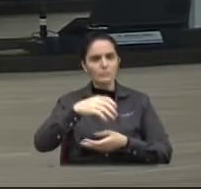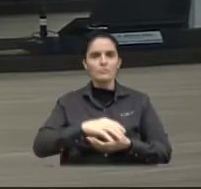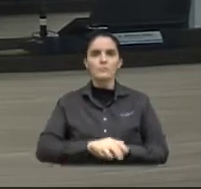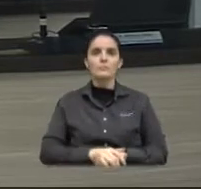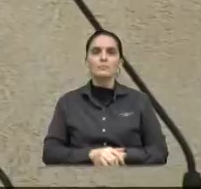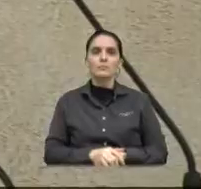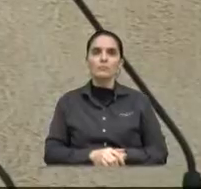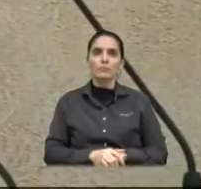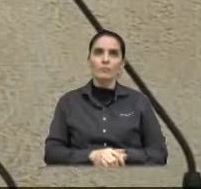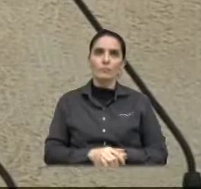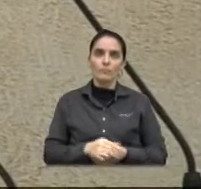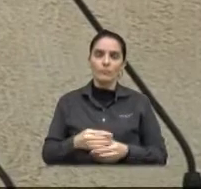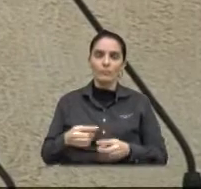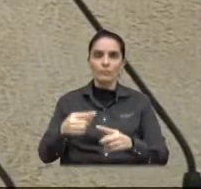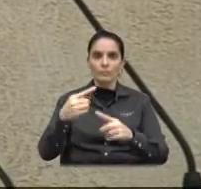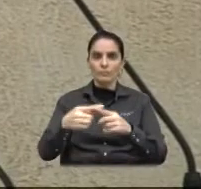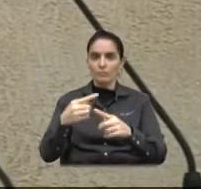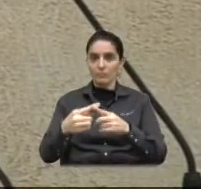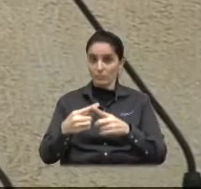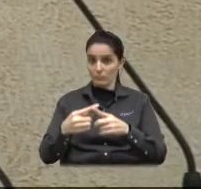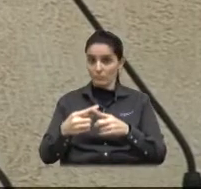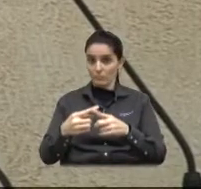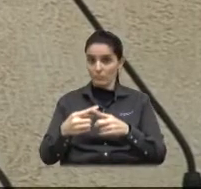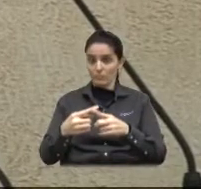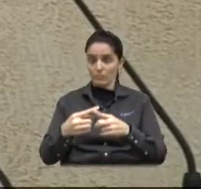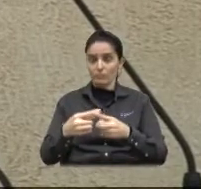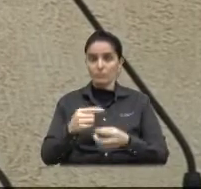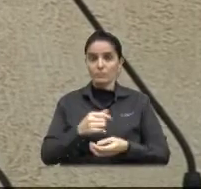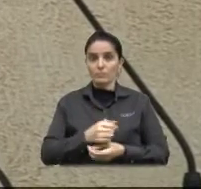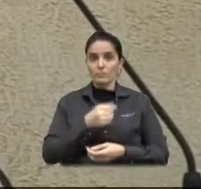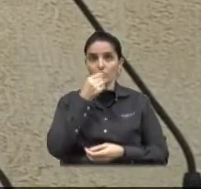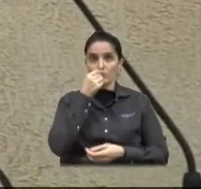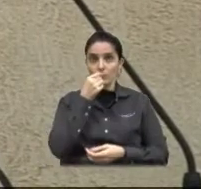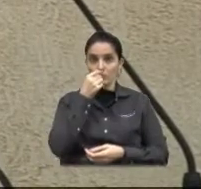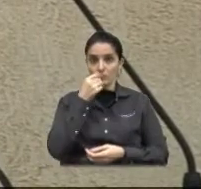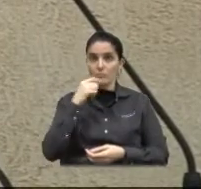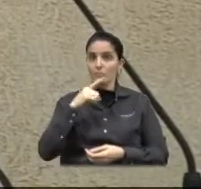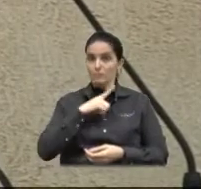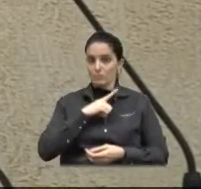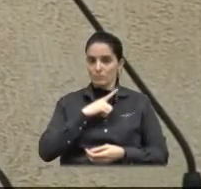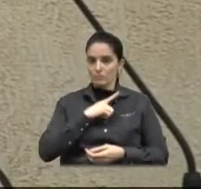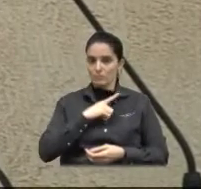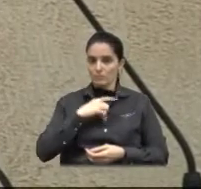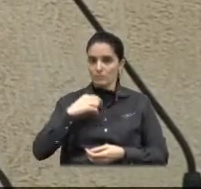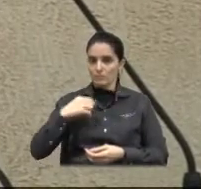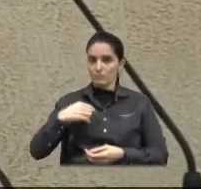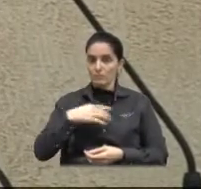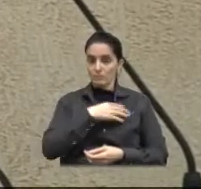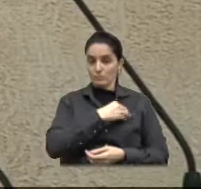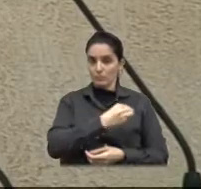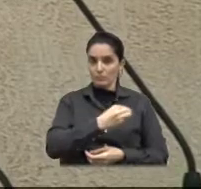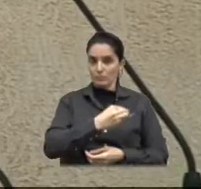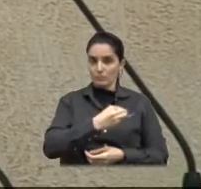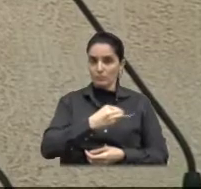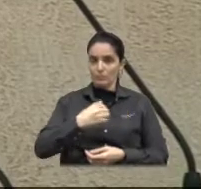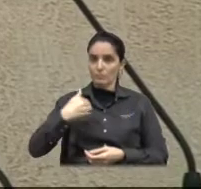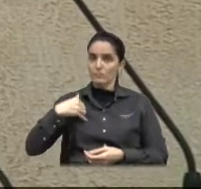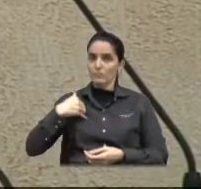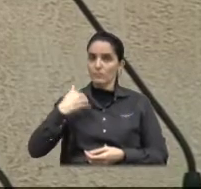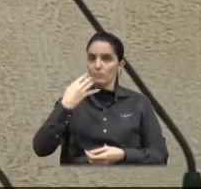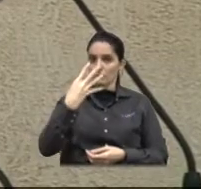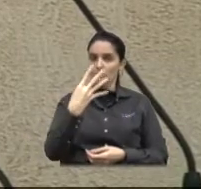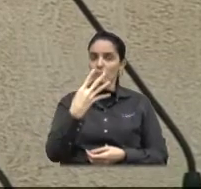porque eu imagino um tem um filho de quatro anos e ele